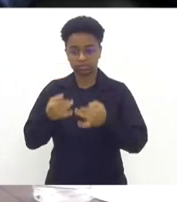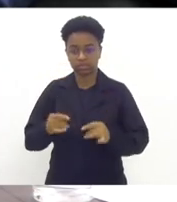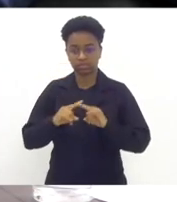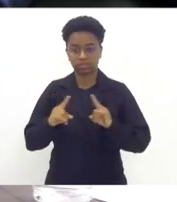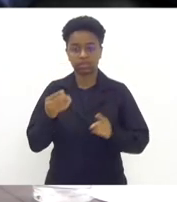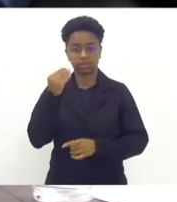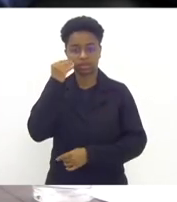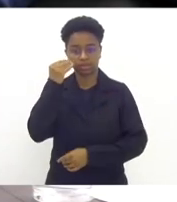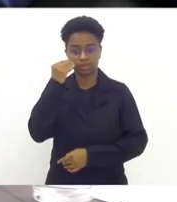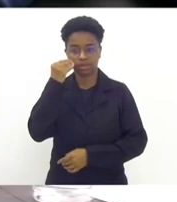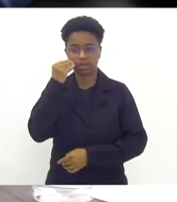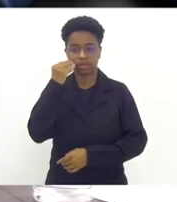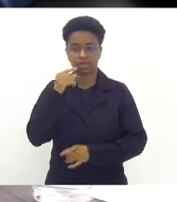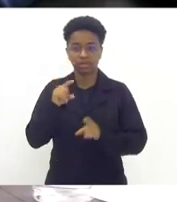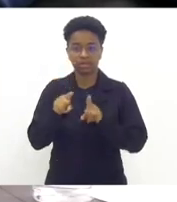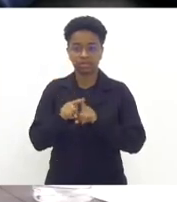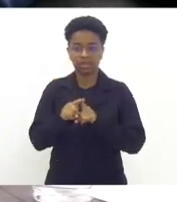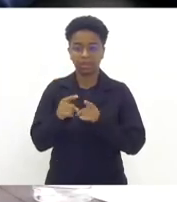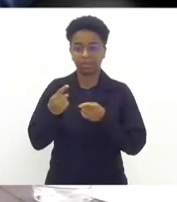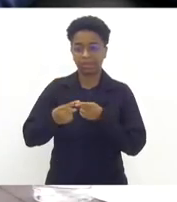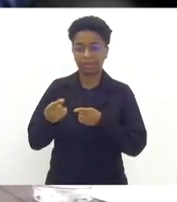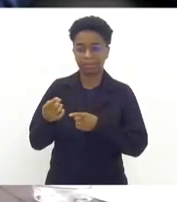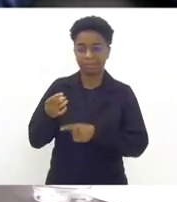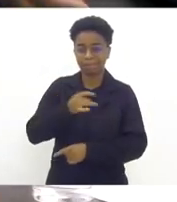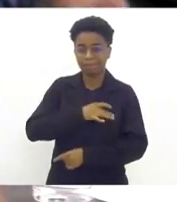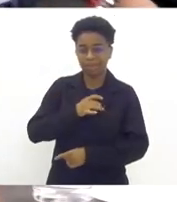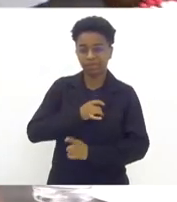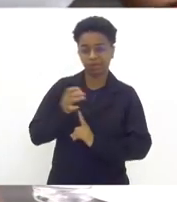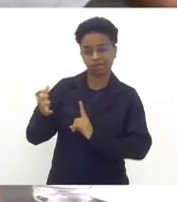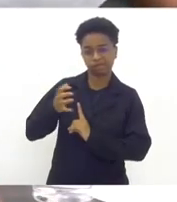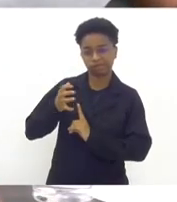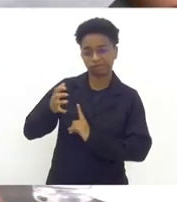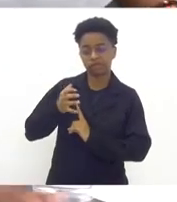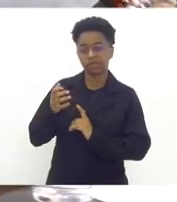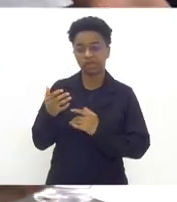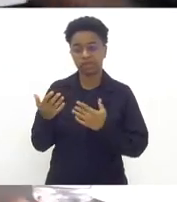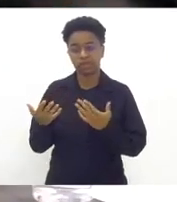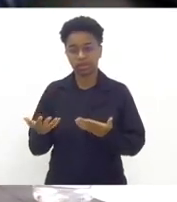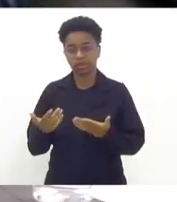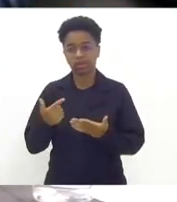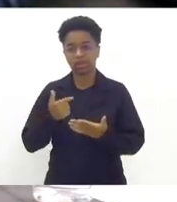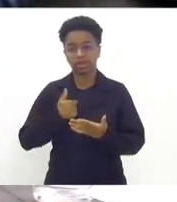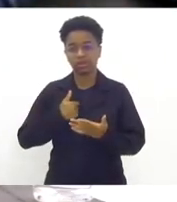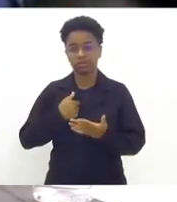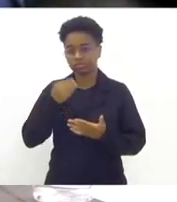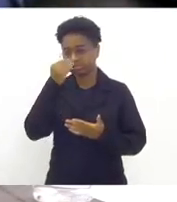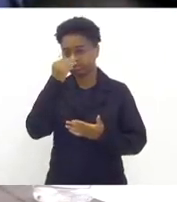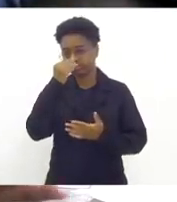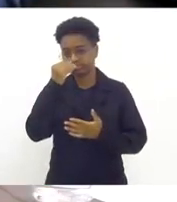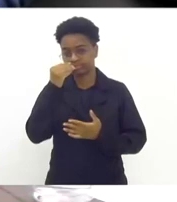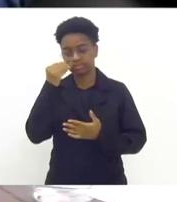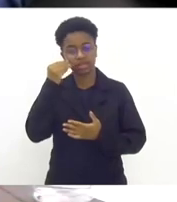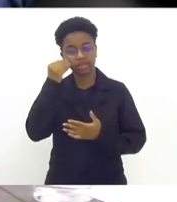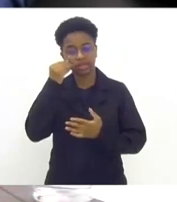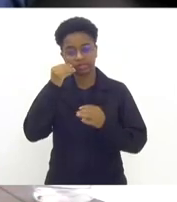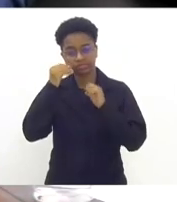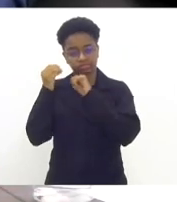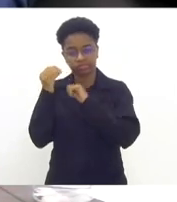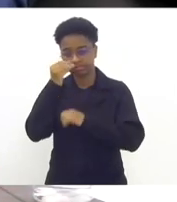deixar, por medo de perseguição, por medo de qualquer tipo de problema, eu queria até tentar deixar para lá. Cheguei